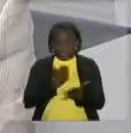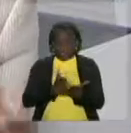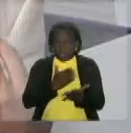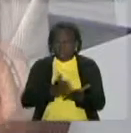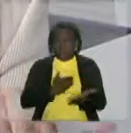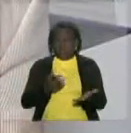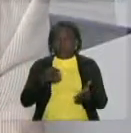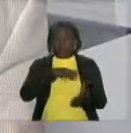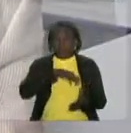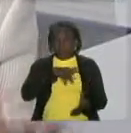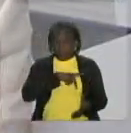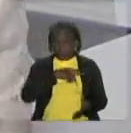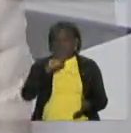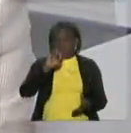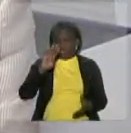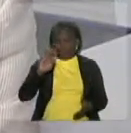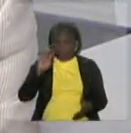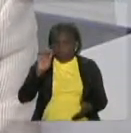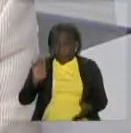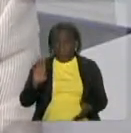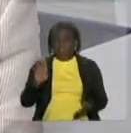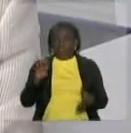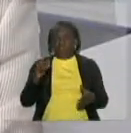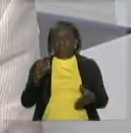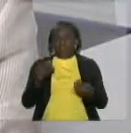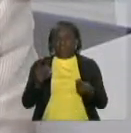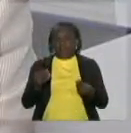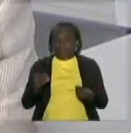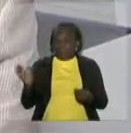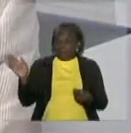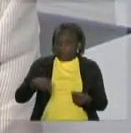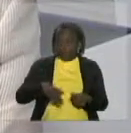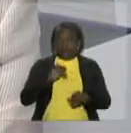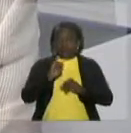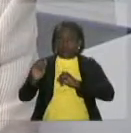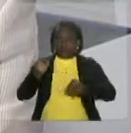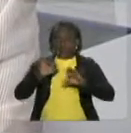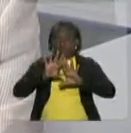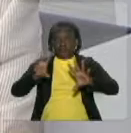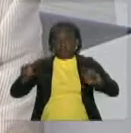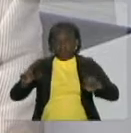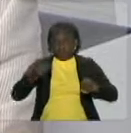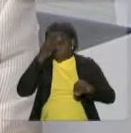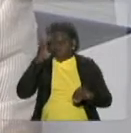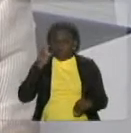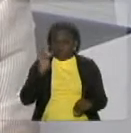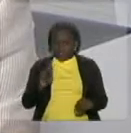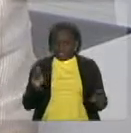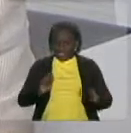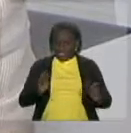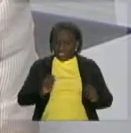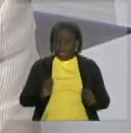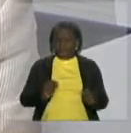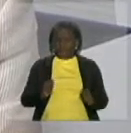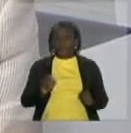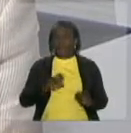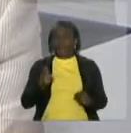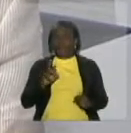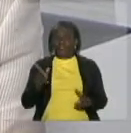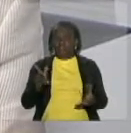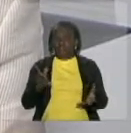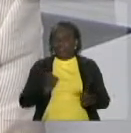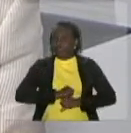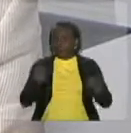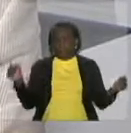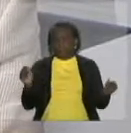construir uma cartilha com o Ministério Público, com a OAB, para trazer essa informação para todos, para que eles percebam que é viável, né, que